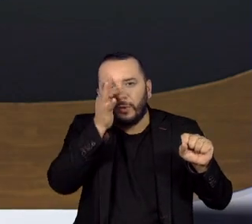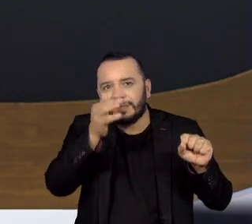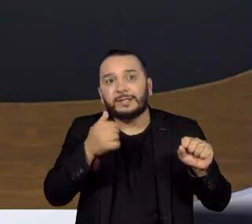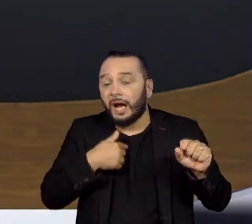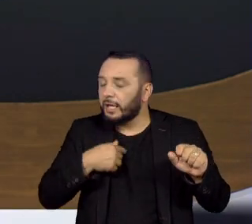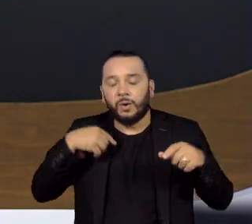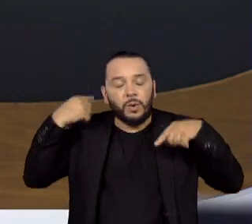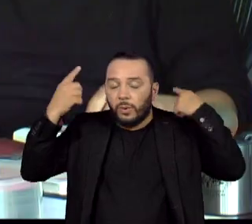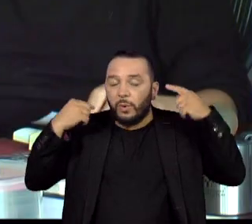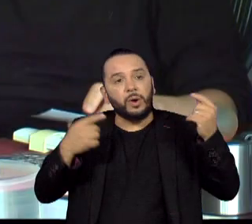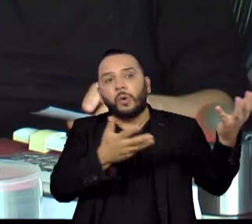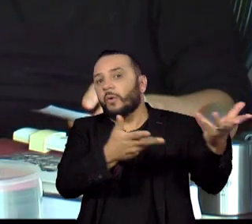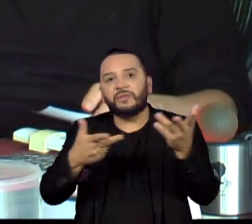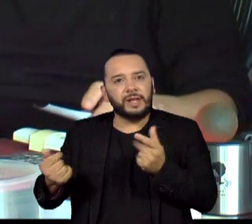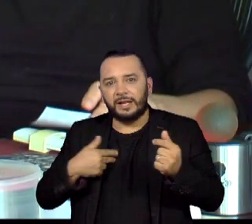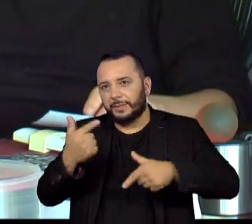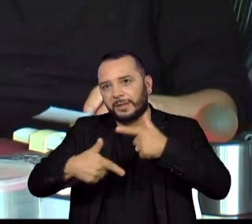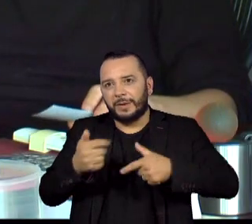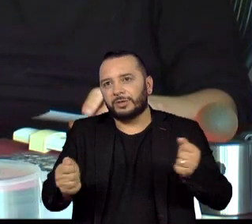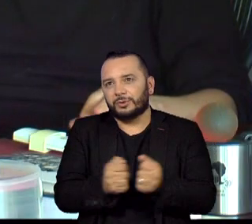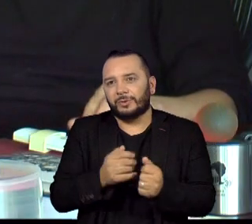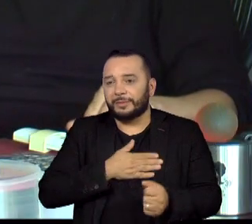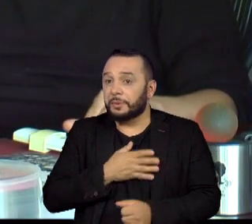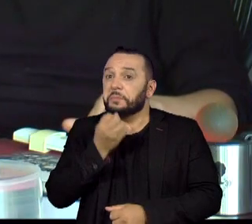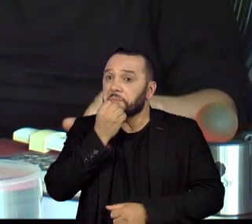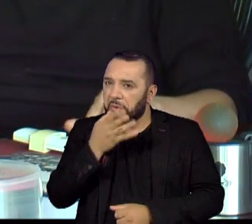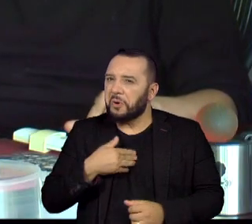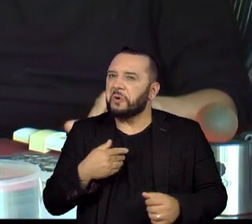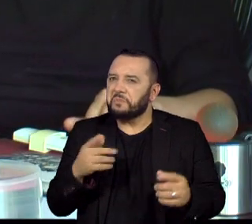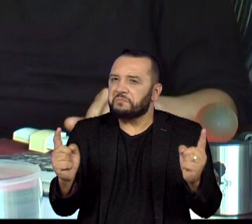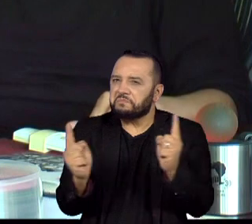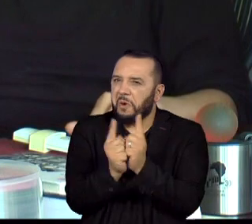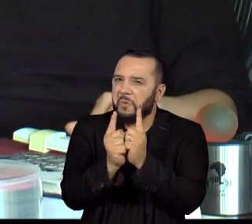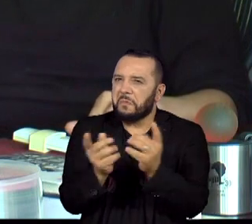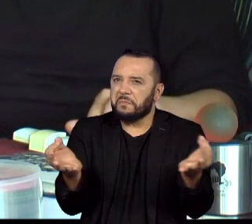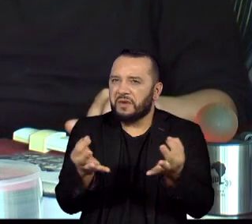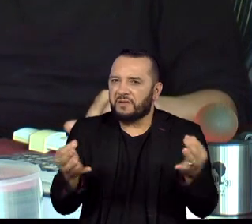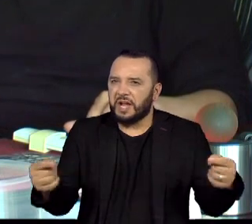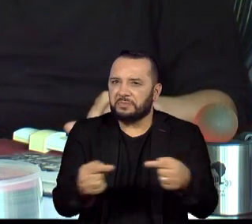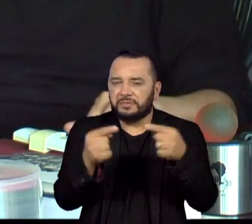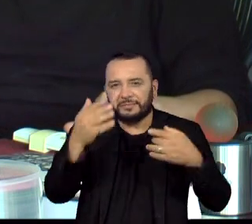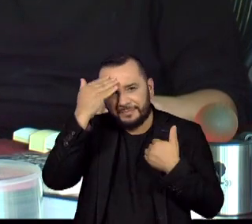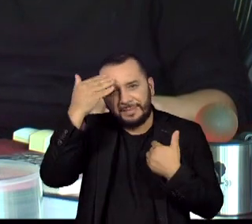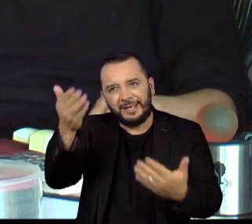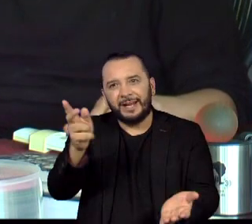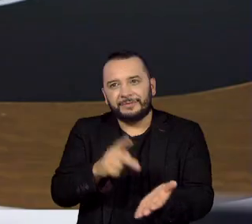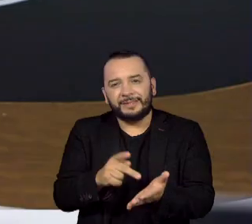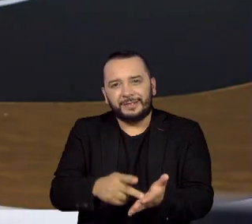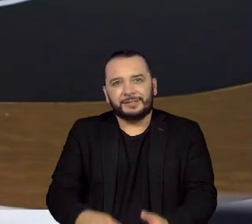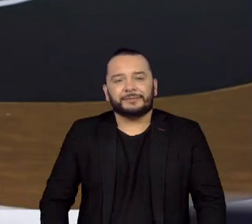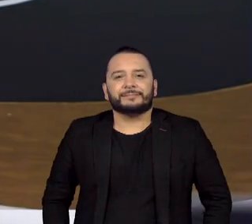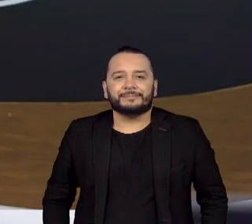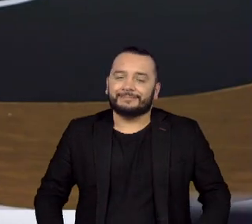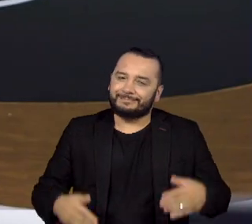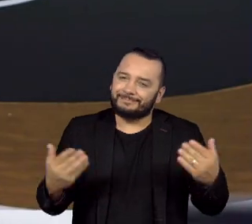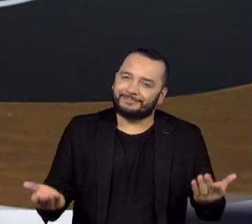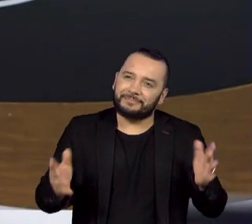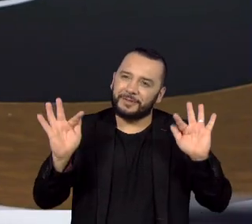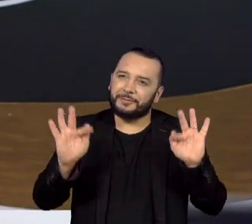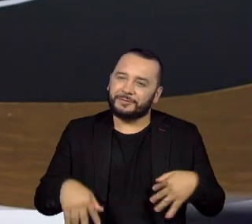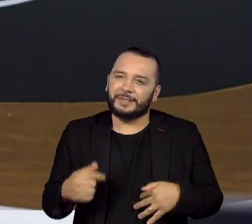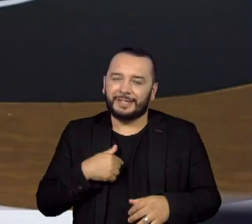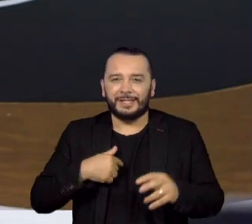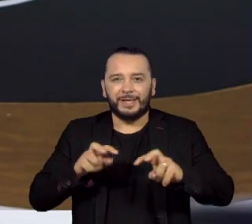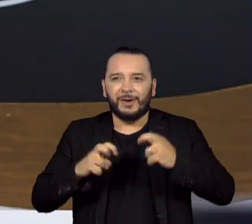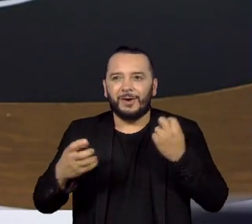uma valsa, essa junção de vocês. Muito obrigado, gente. Obrigada mesmo. Então, com isso, nosso tempo